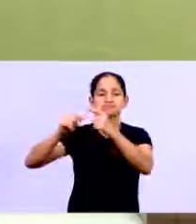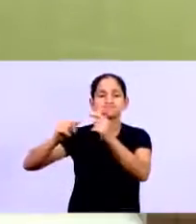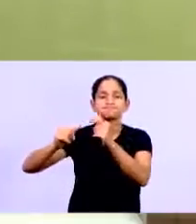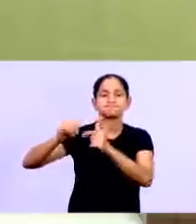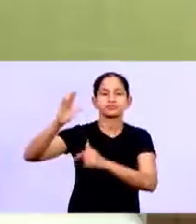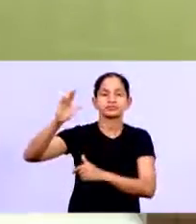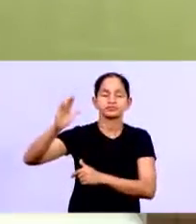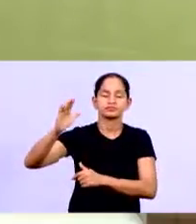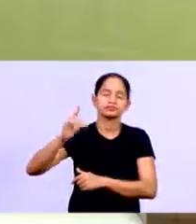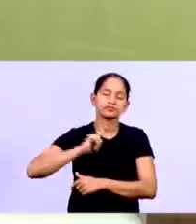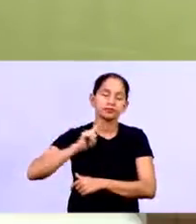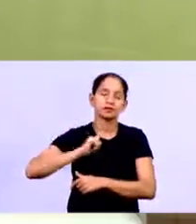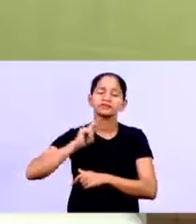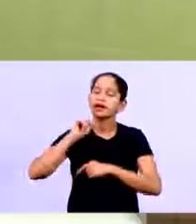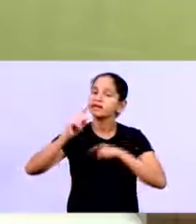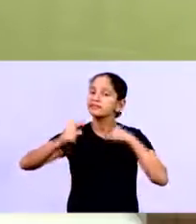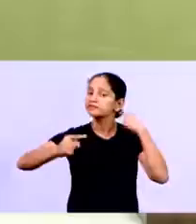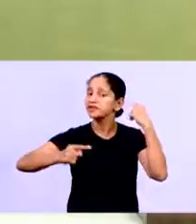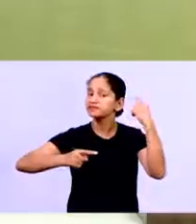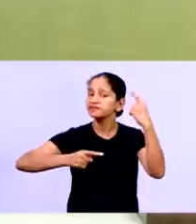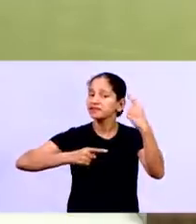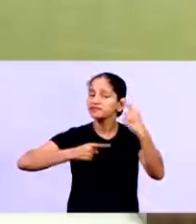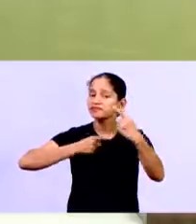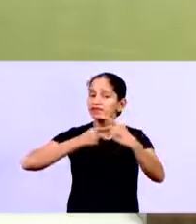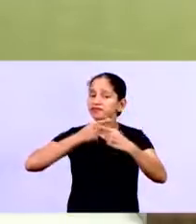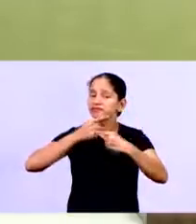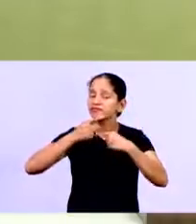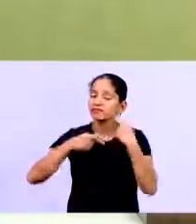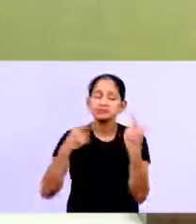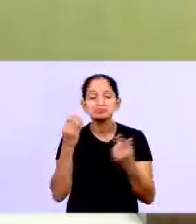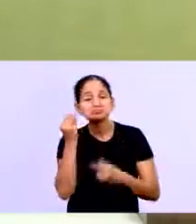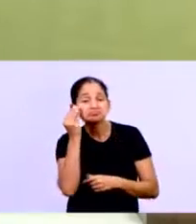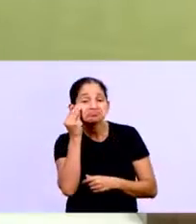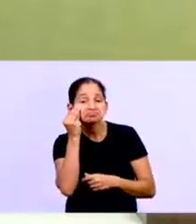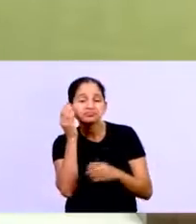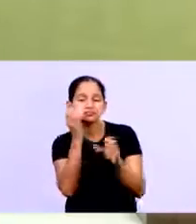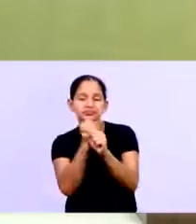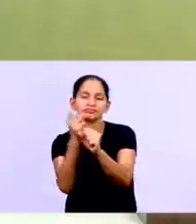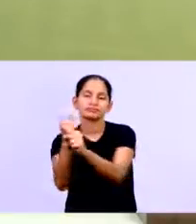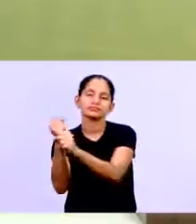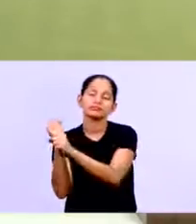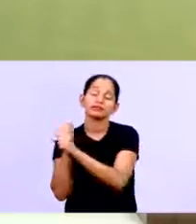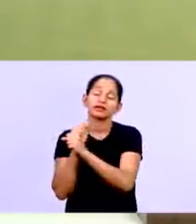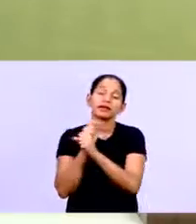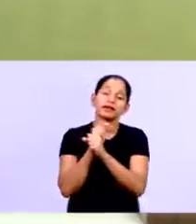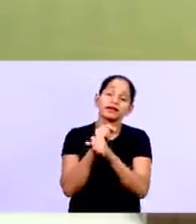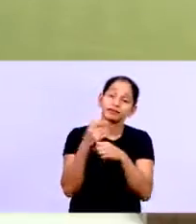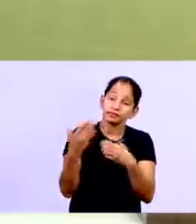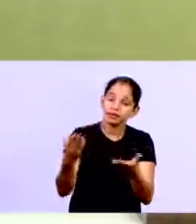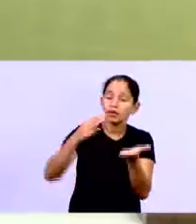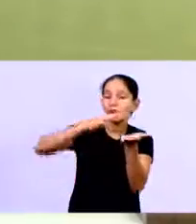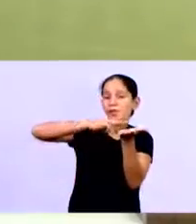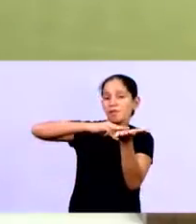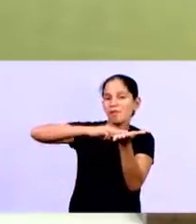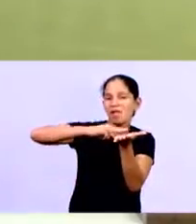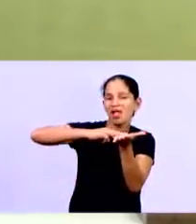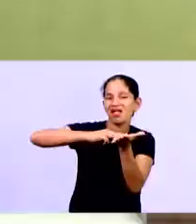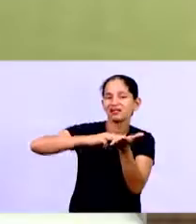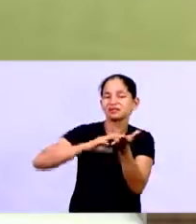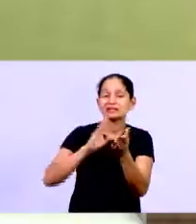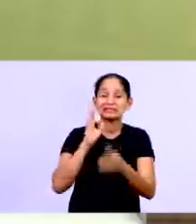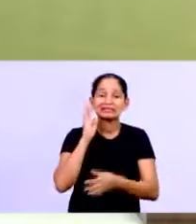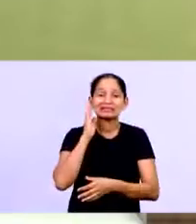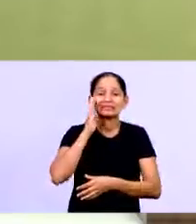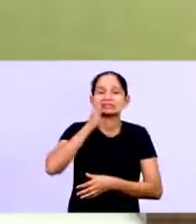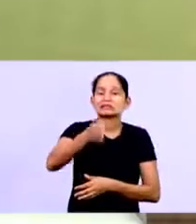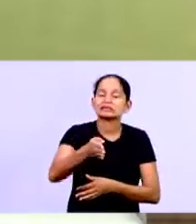assim sucessivamente em infindáveis parcelas. É claro que esse método não dá para ser preciso nos cálculos,